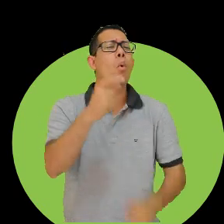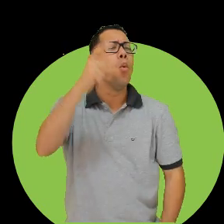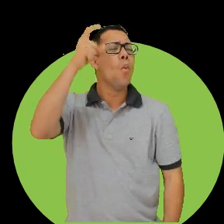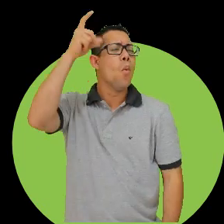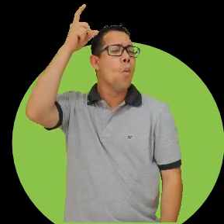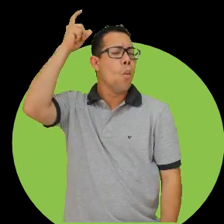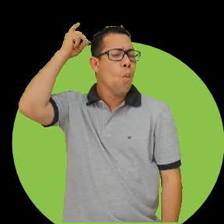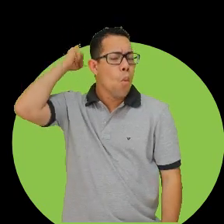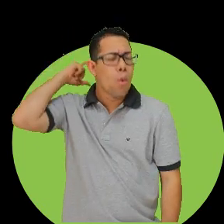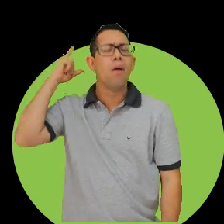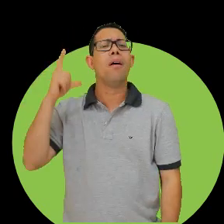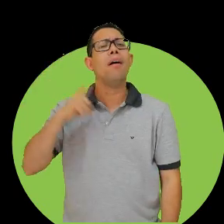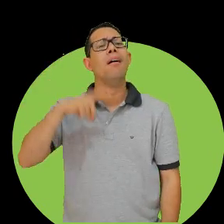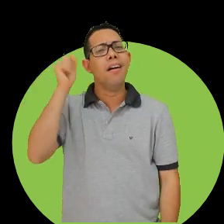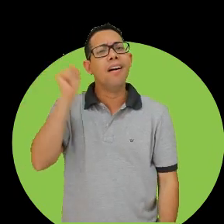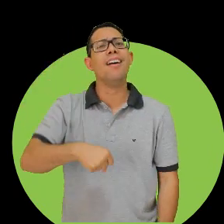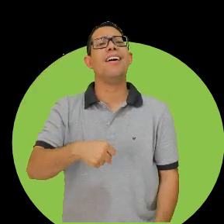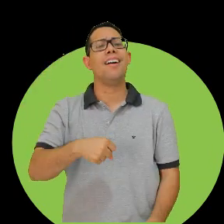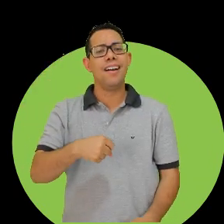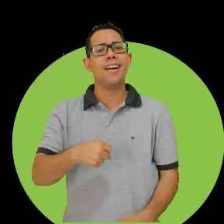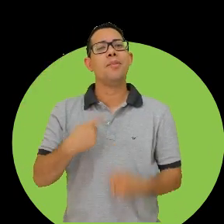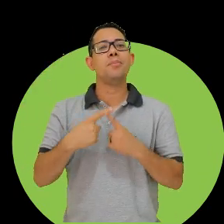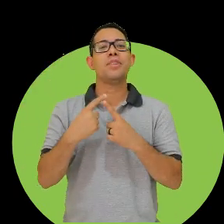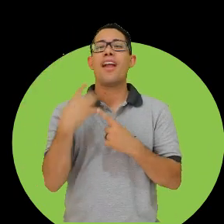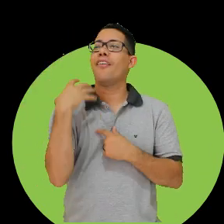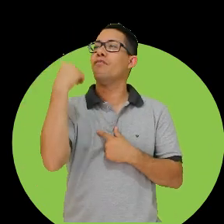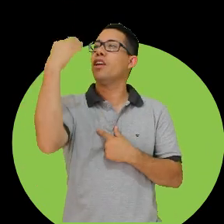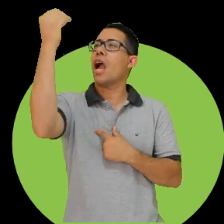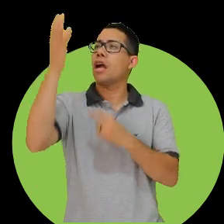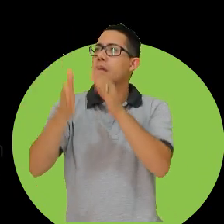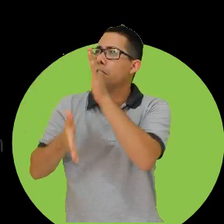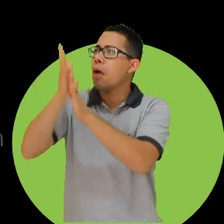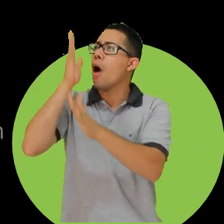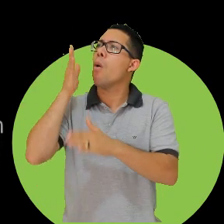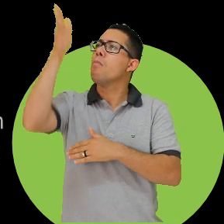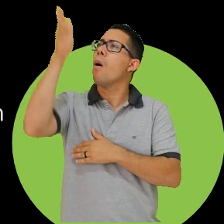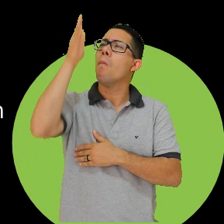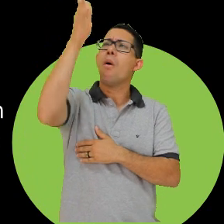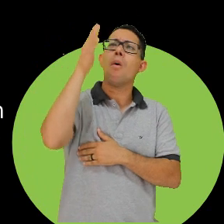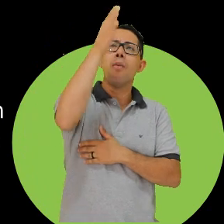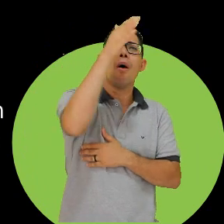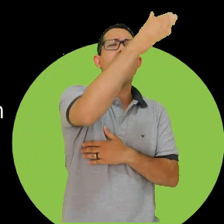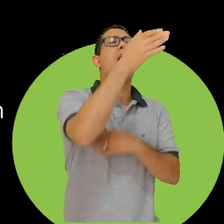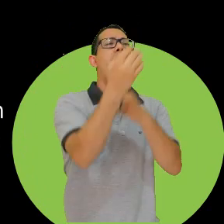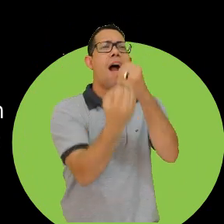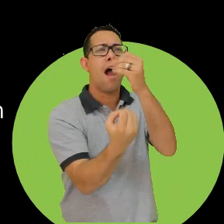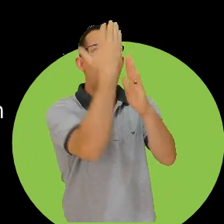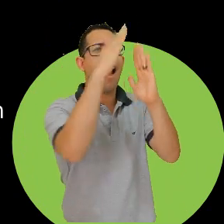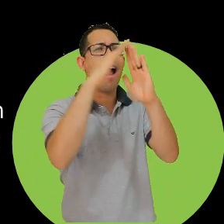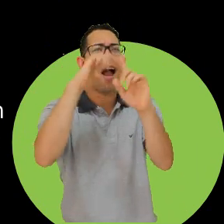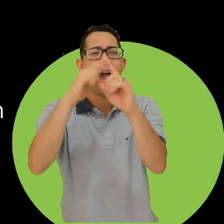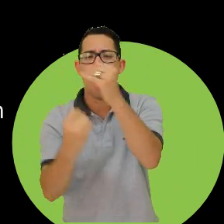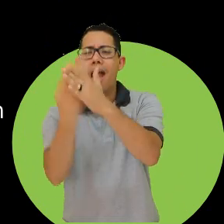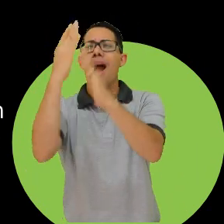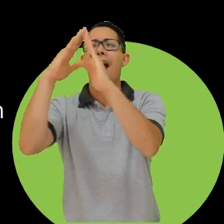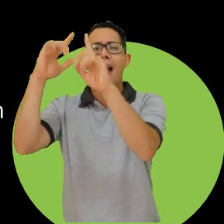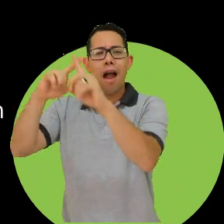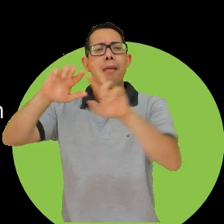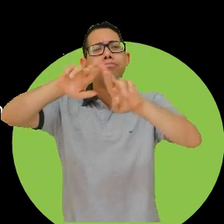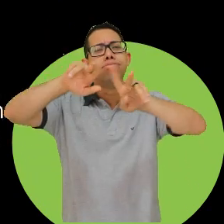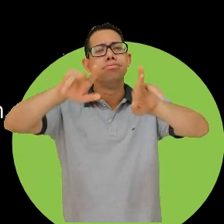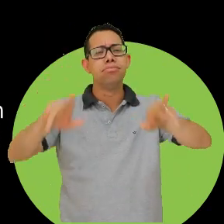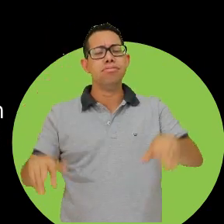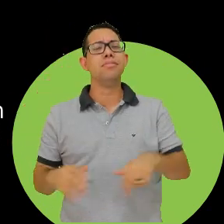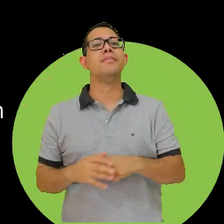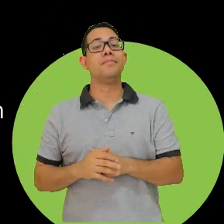antigo mundo através de suas viagens missionárias. A sua vida, sua